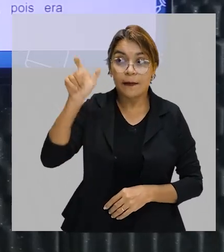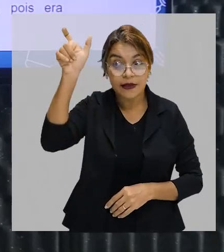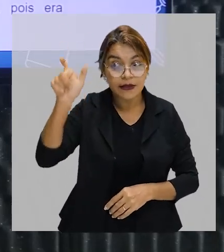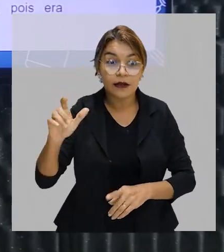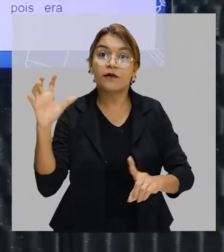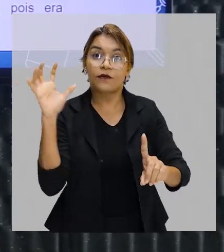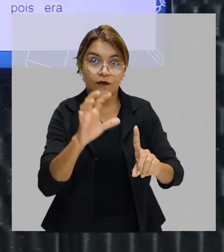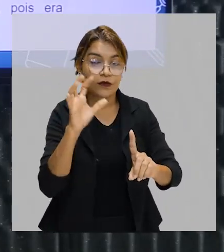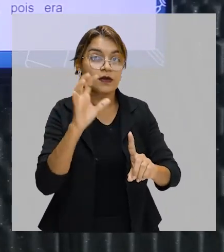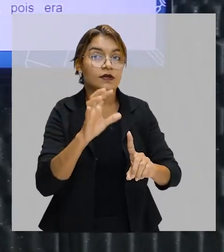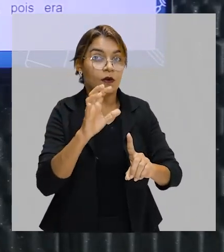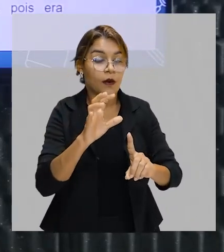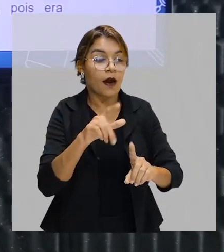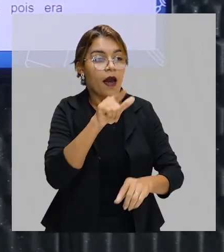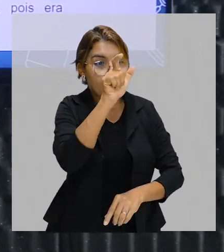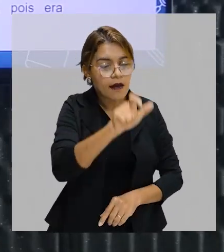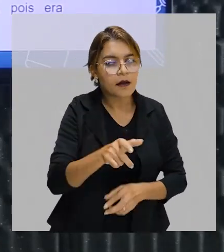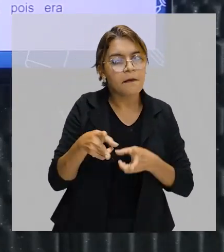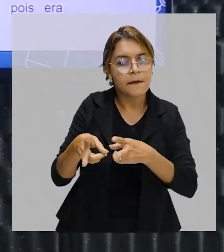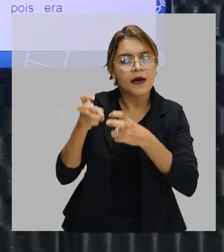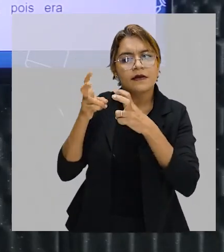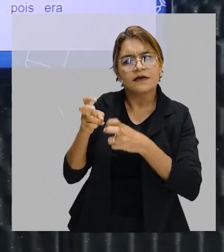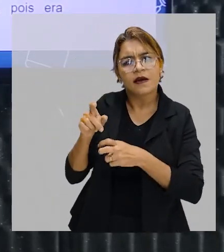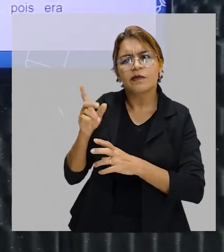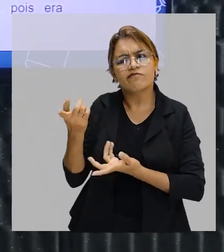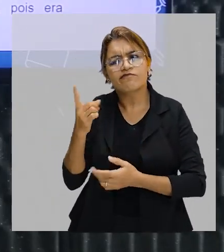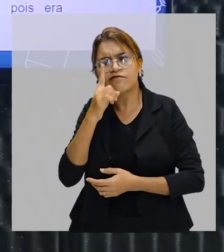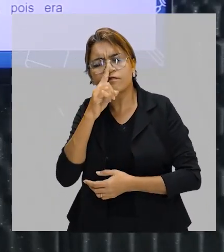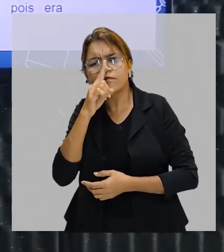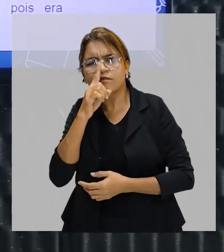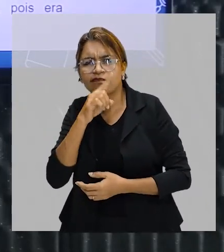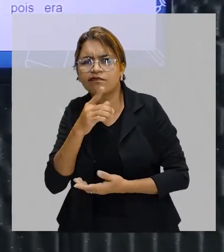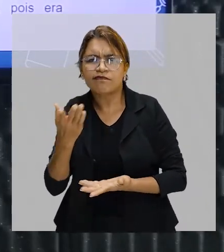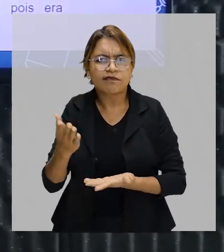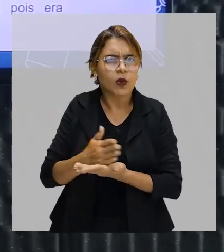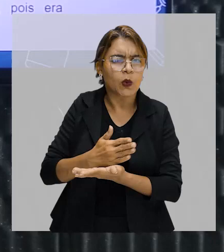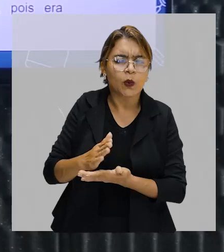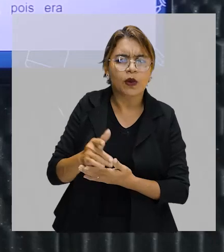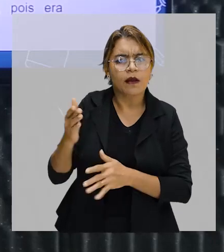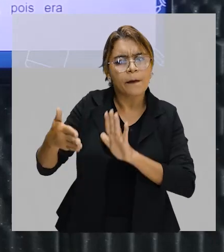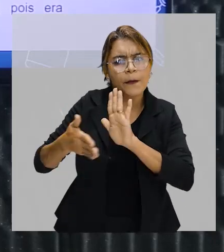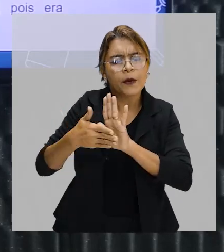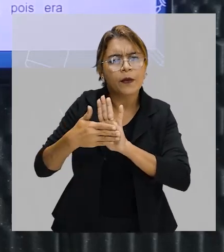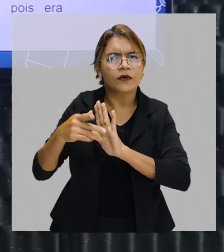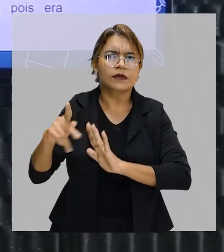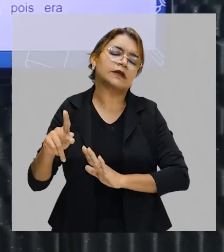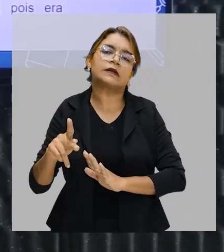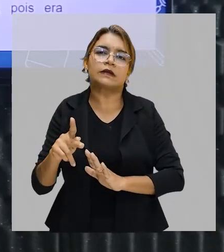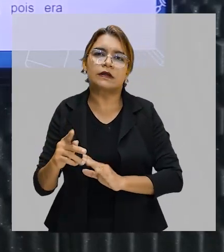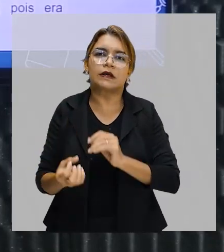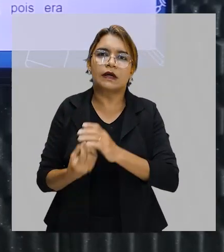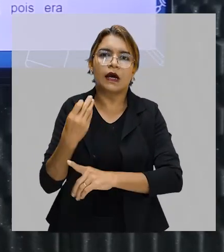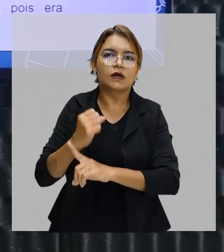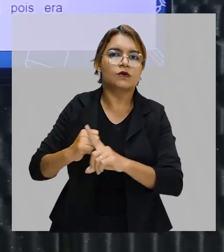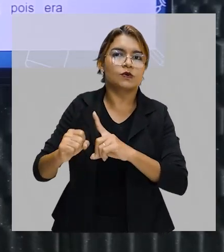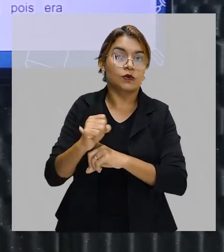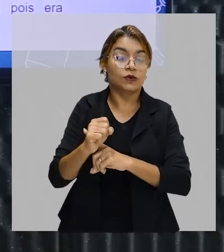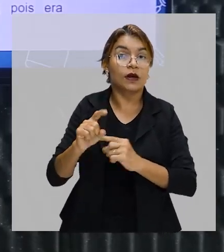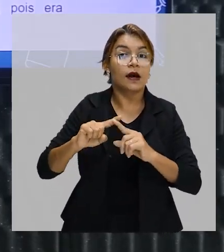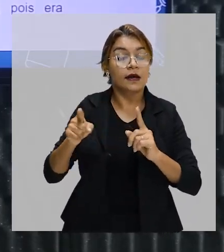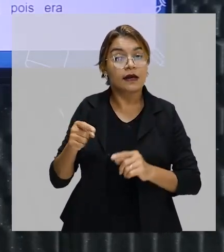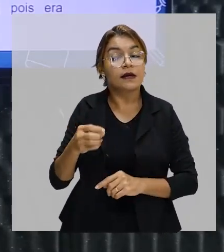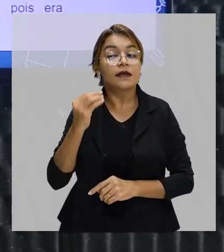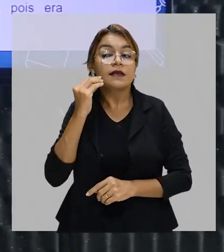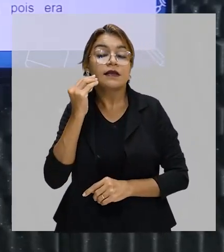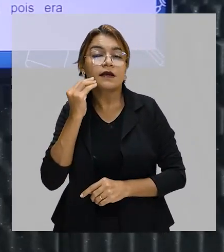Comte, ele percebe essa falha, digamos assim, na proposta de Augusto Comte de criar a sociologia, e ele vai